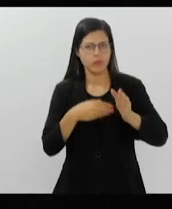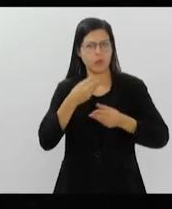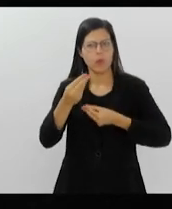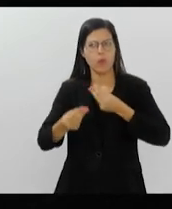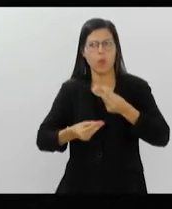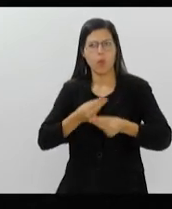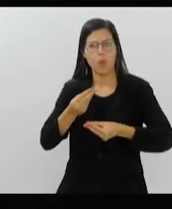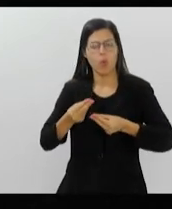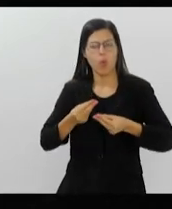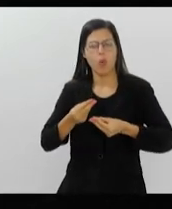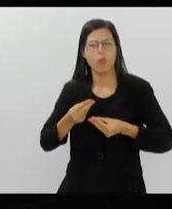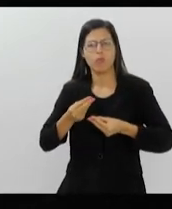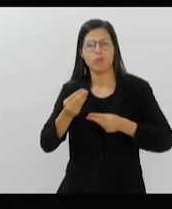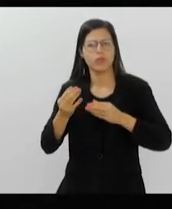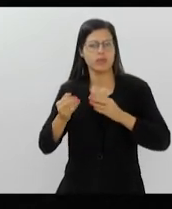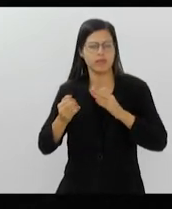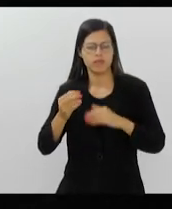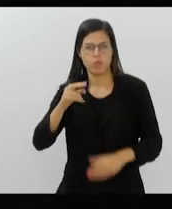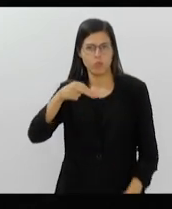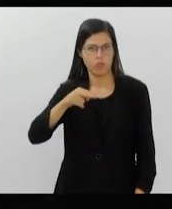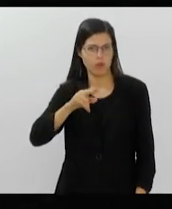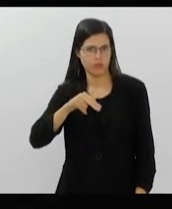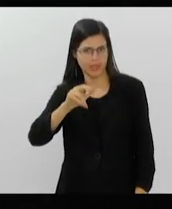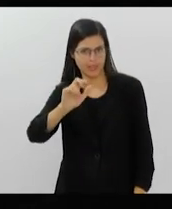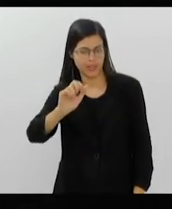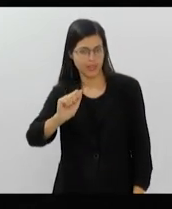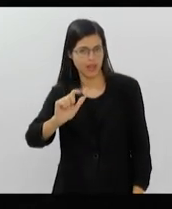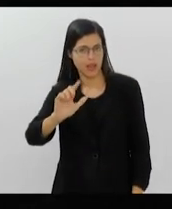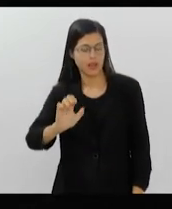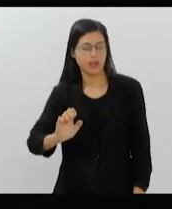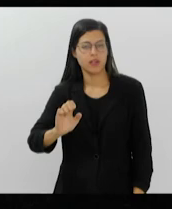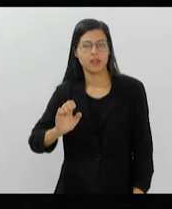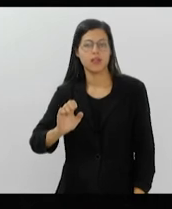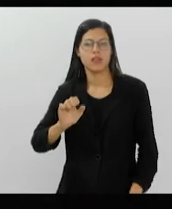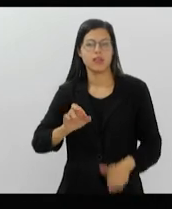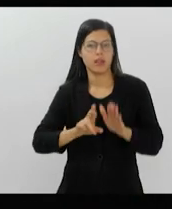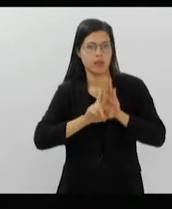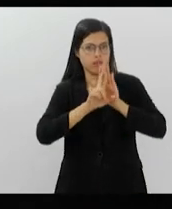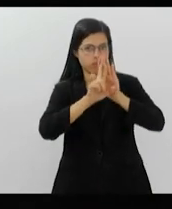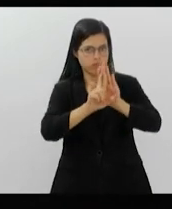entidade, que é uma entidade representativa dos parlamentos estaduais e dos